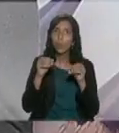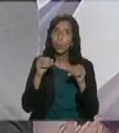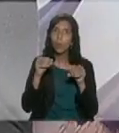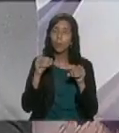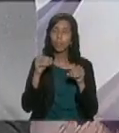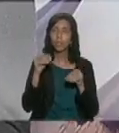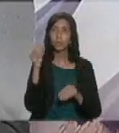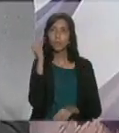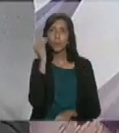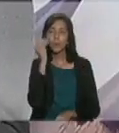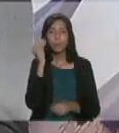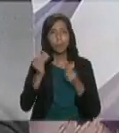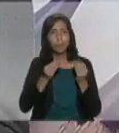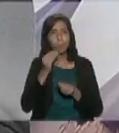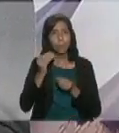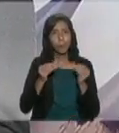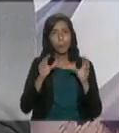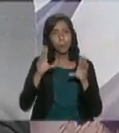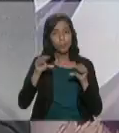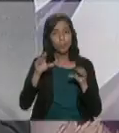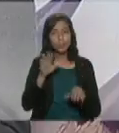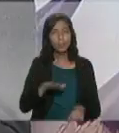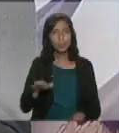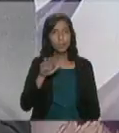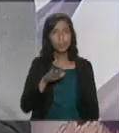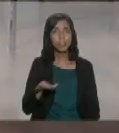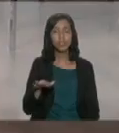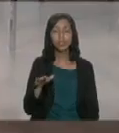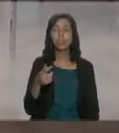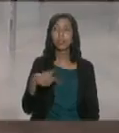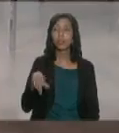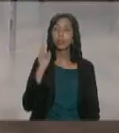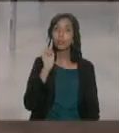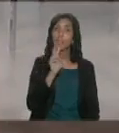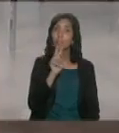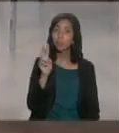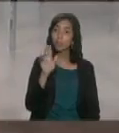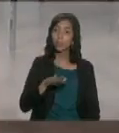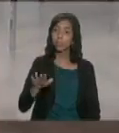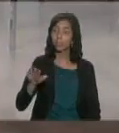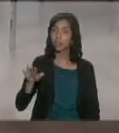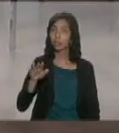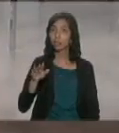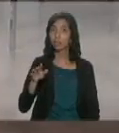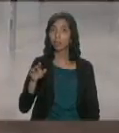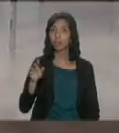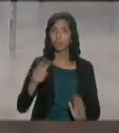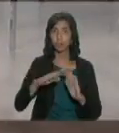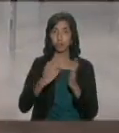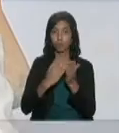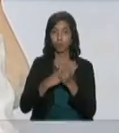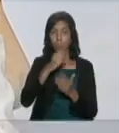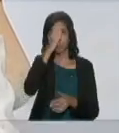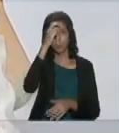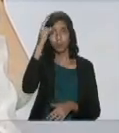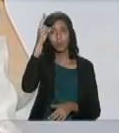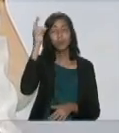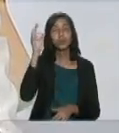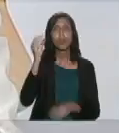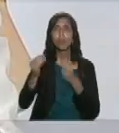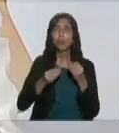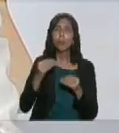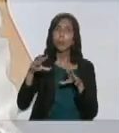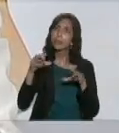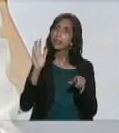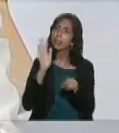Você apresentar o toque para a criança. O que a gente observou, principalmente em creche pública, é o quanto a Chantala ajuda